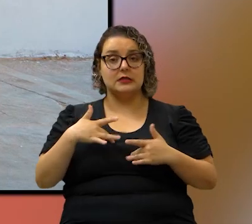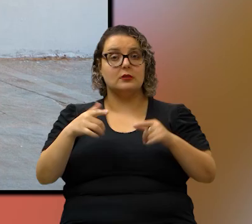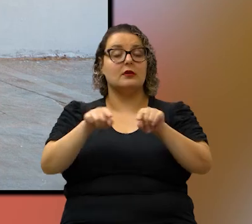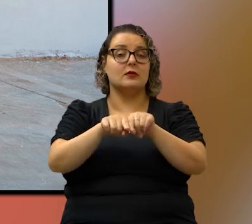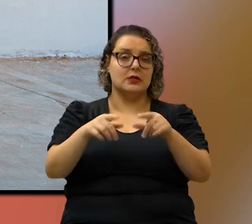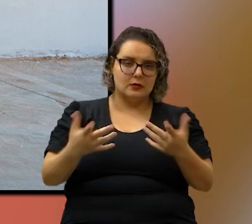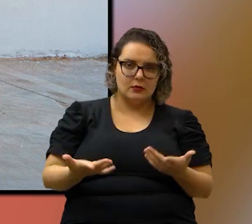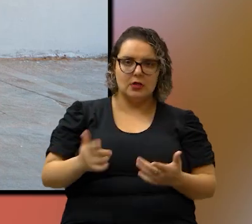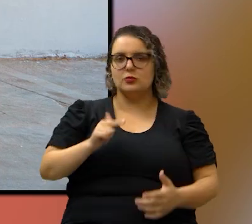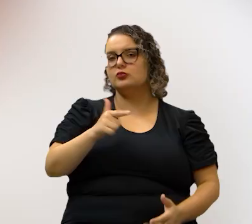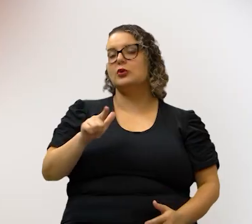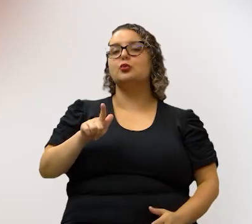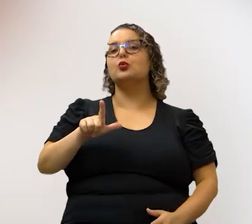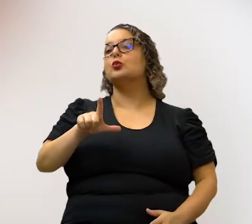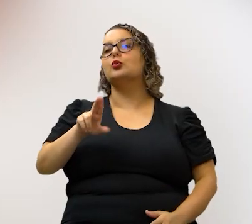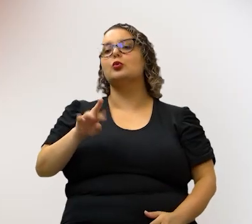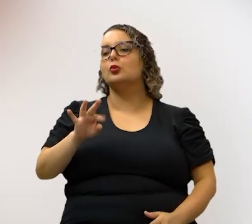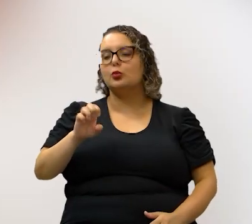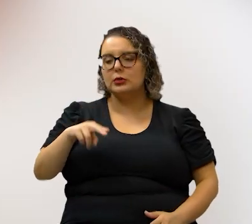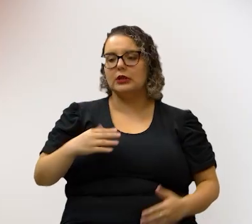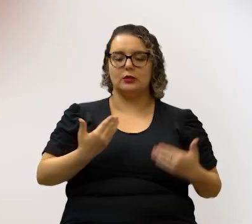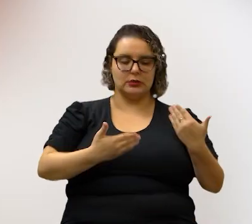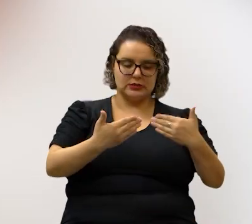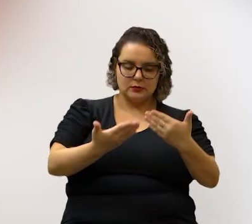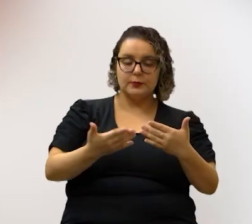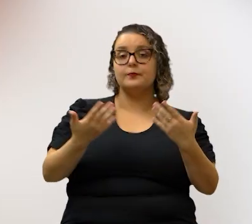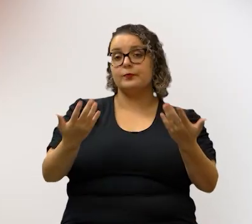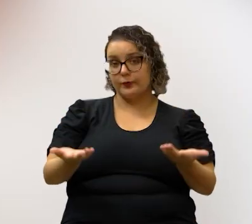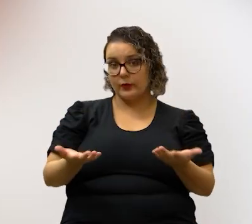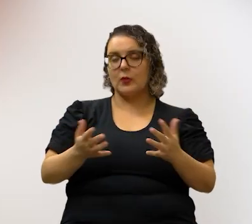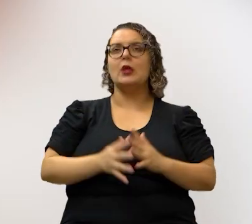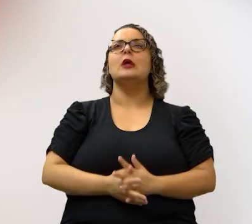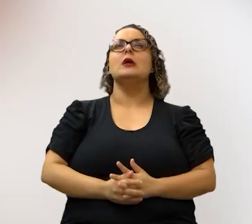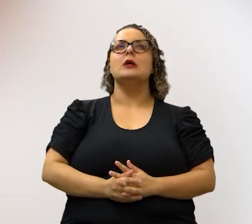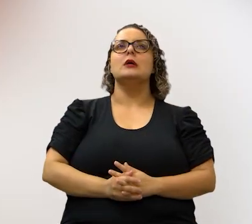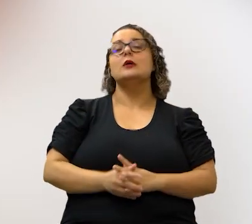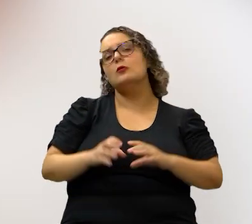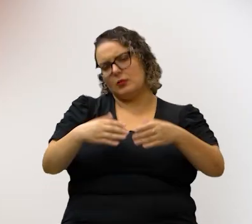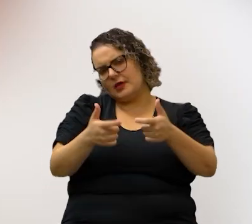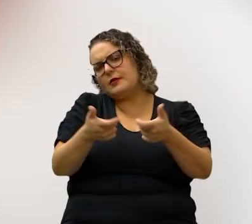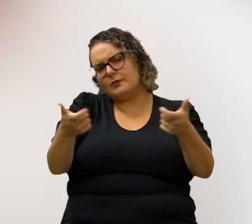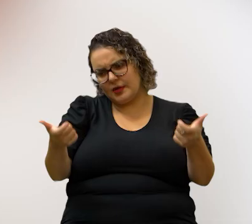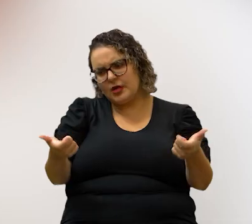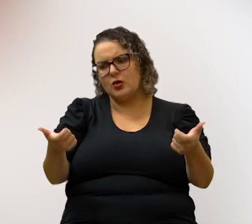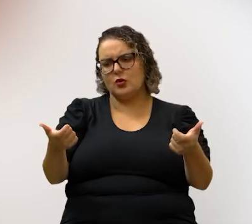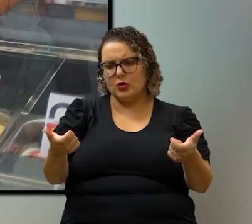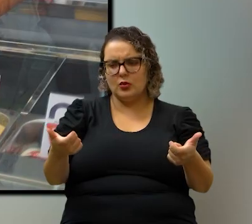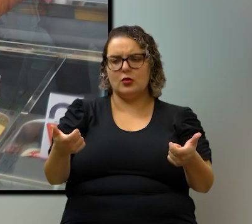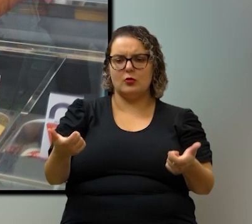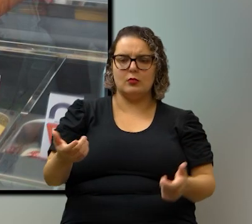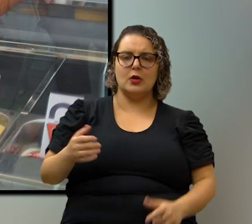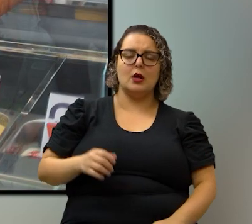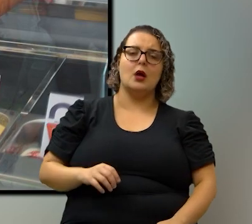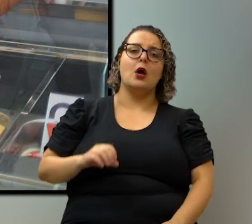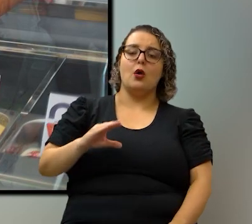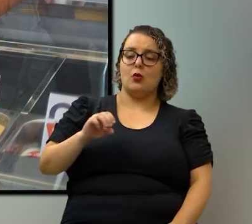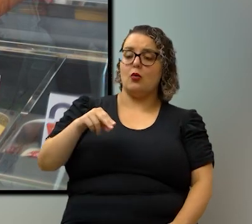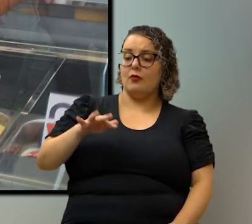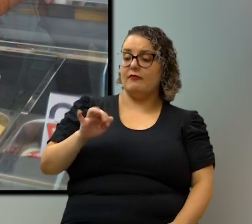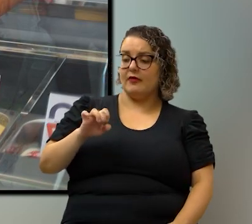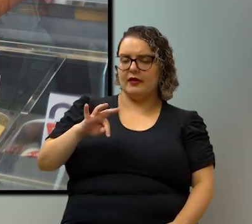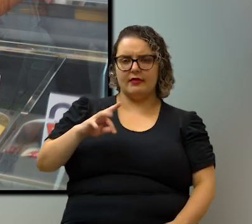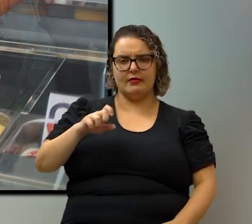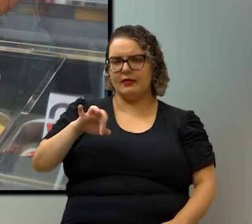confeitaria saudável, né? Sem glúten, todos esses processos. Então, isso. E hoje é uma equipe muito maior. Uma super confeiteira na